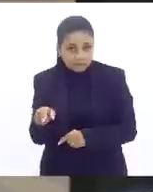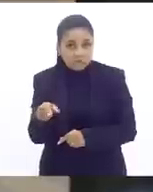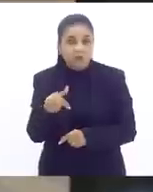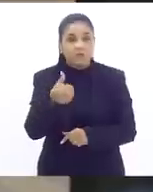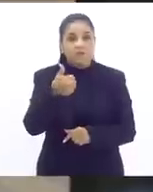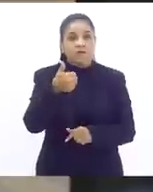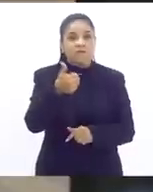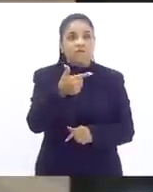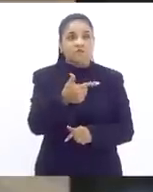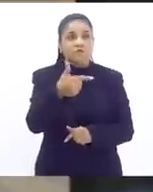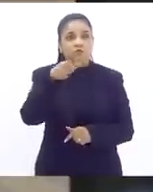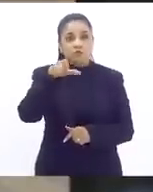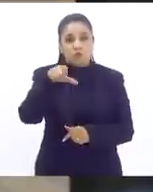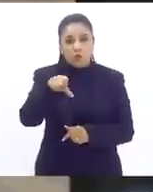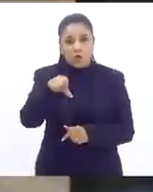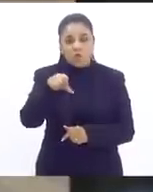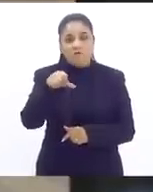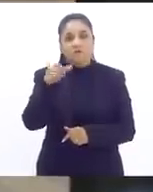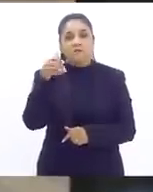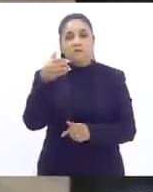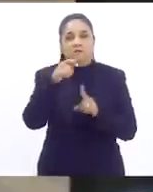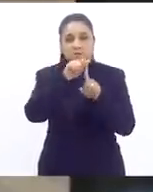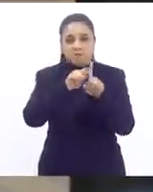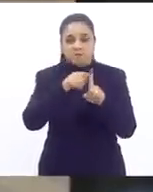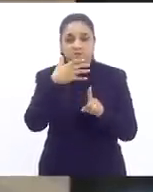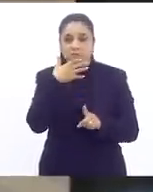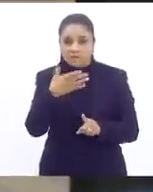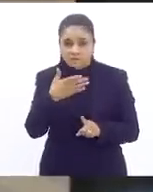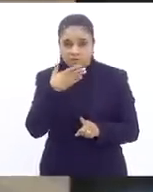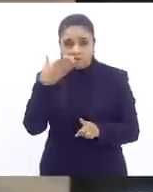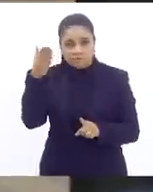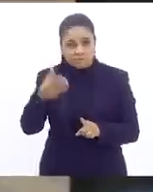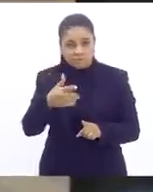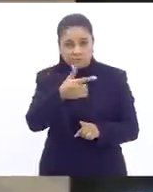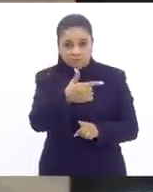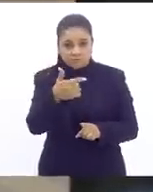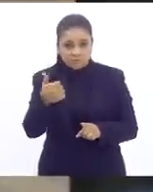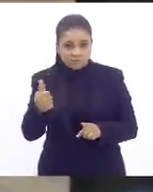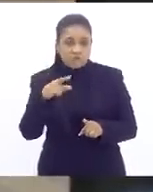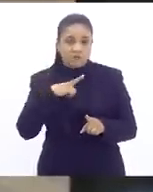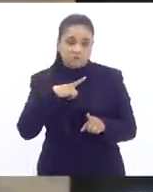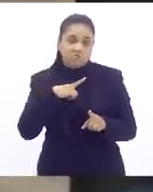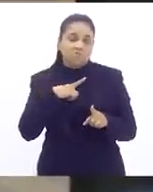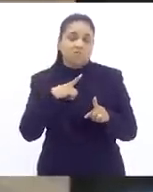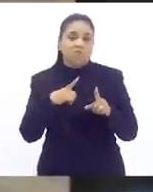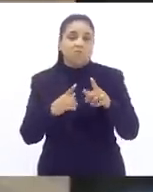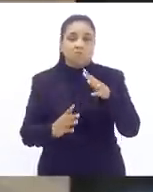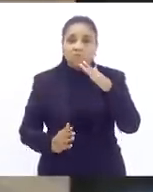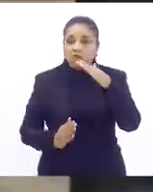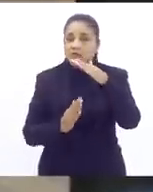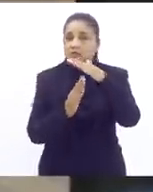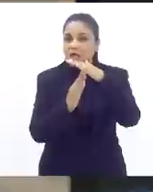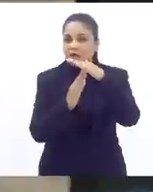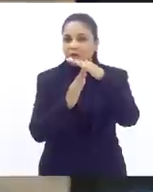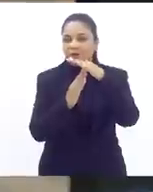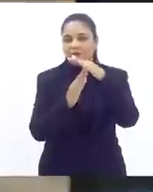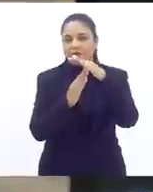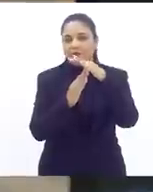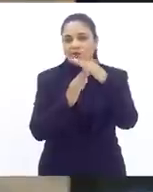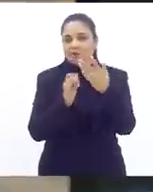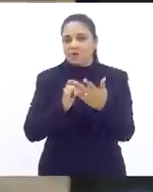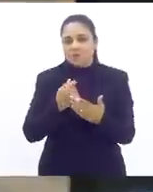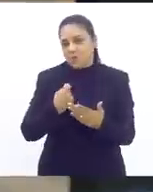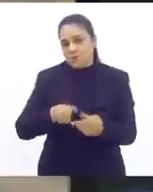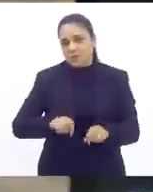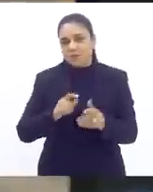Dezembro de 2021 Elas têm direito à isenção da contribuição previdenciária até o teto do rgps esse